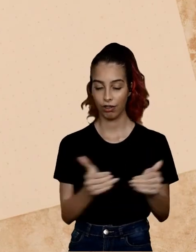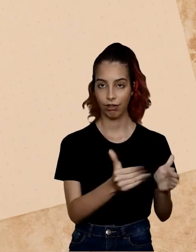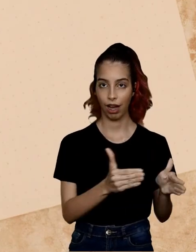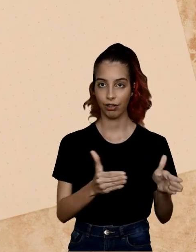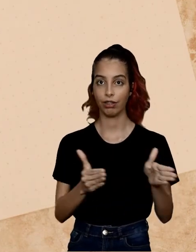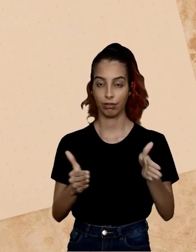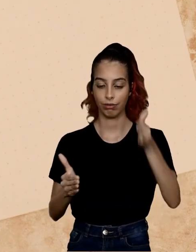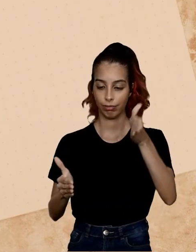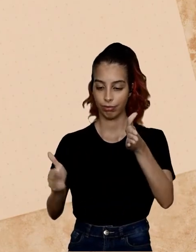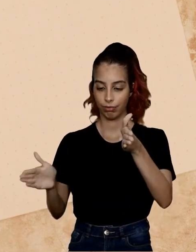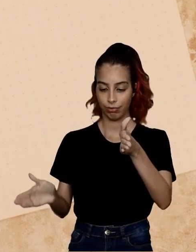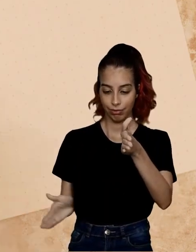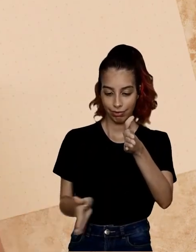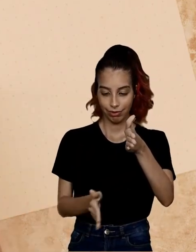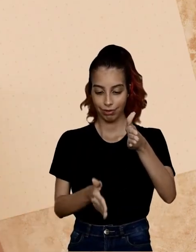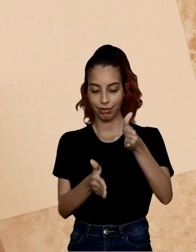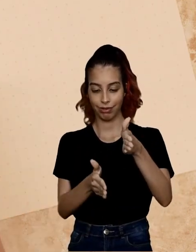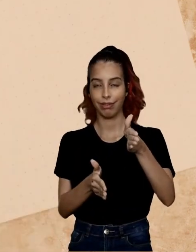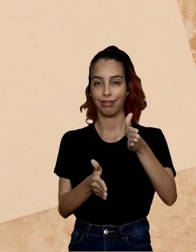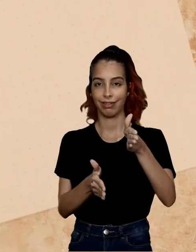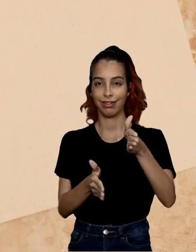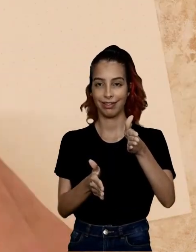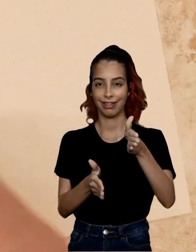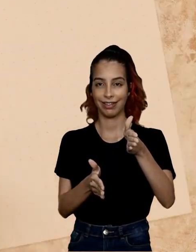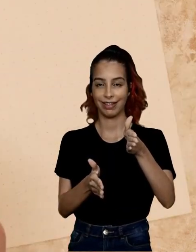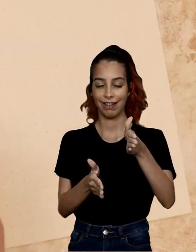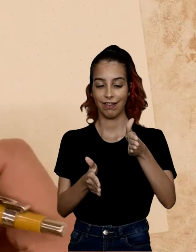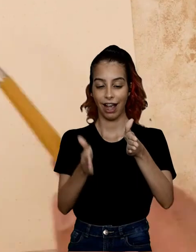fundinho rebaixado.